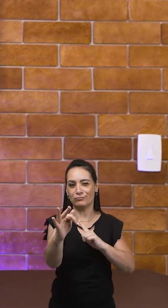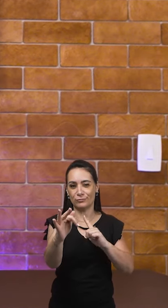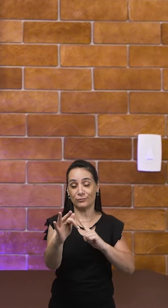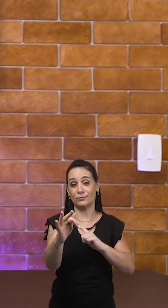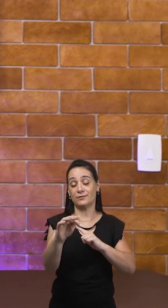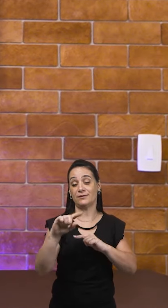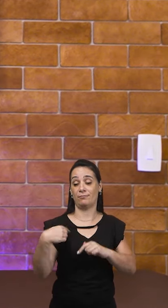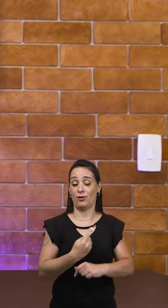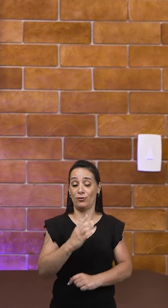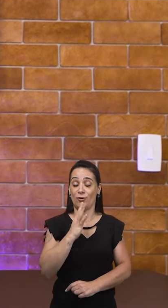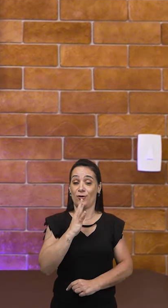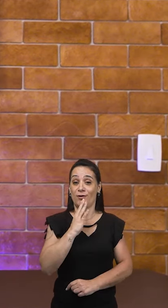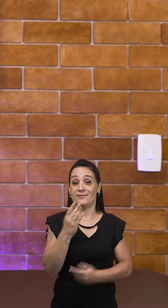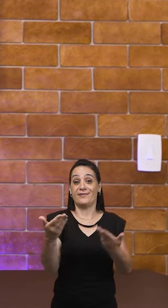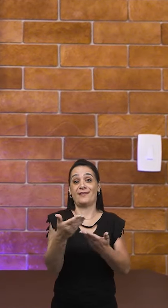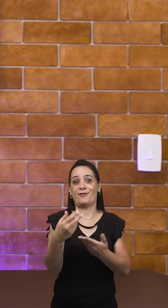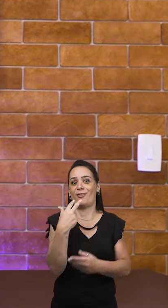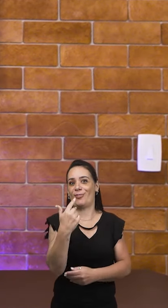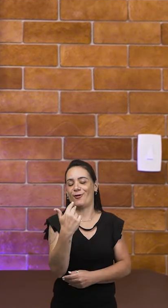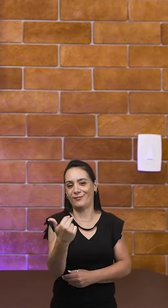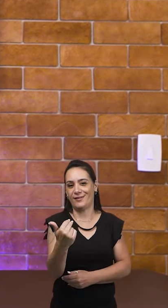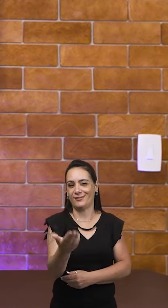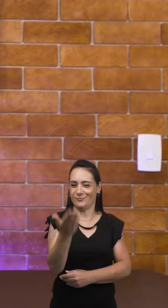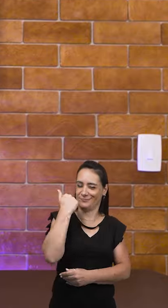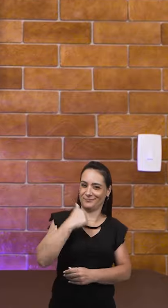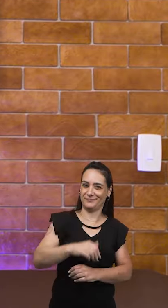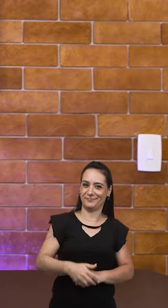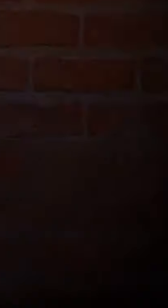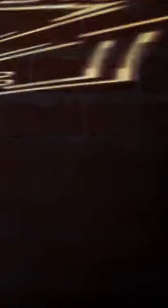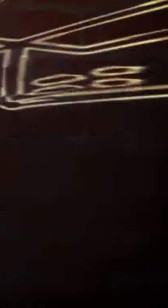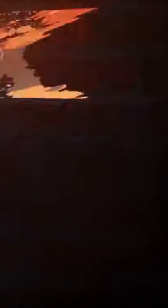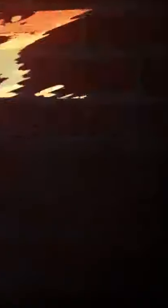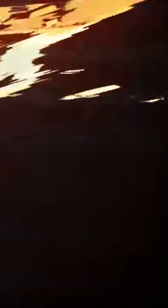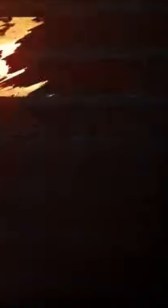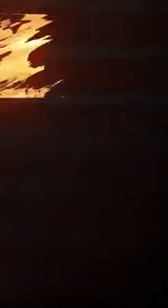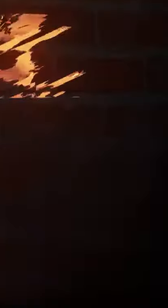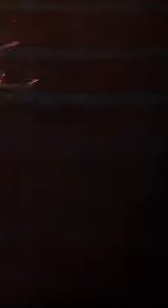nós vamos ver em primeira mão tudo que ela oferece. Vem comigo!